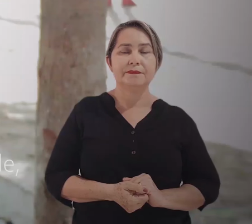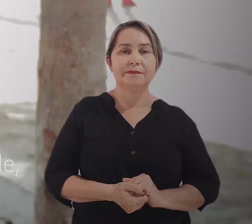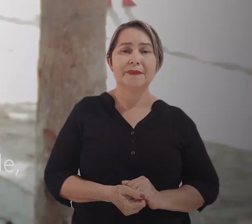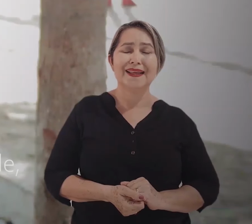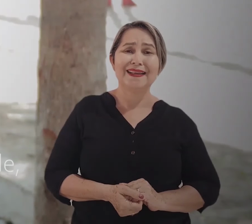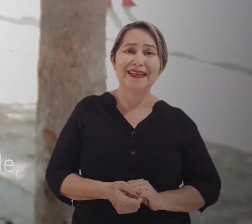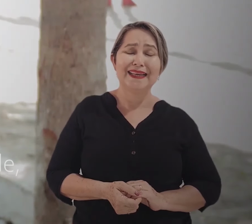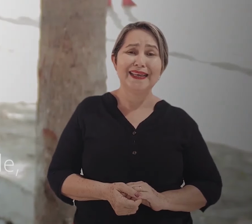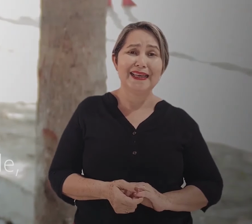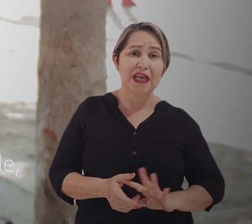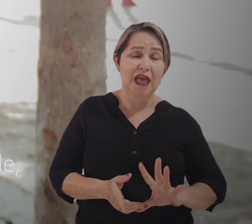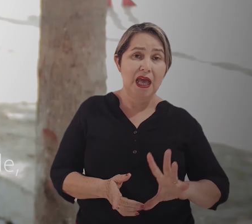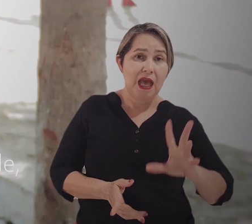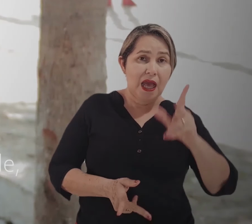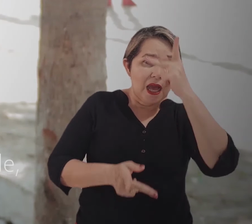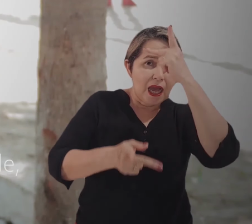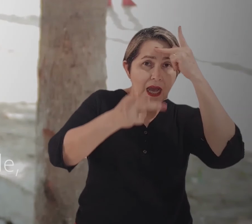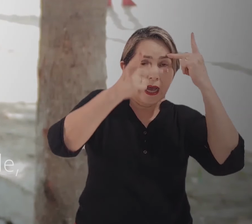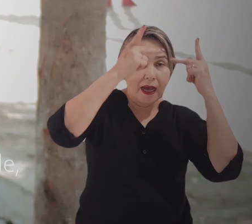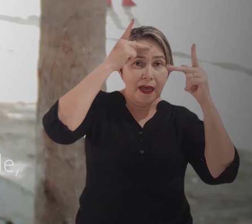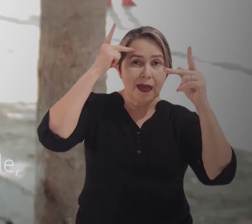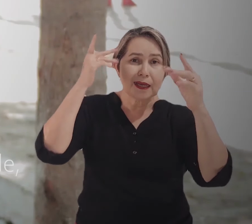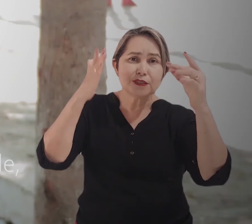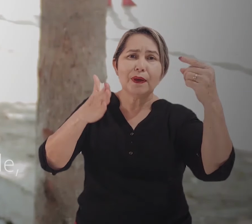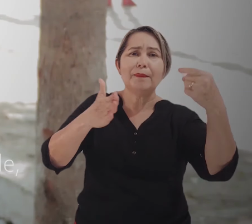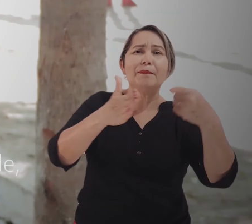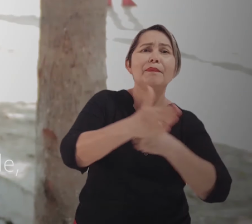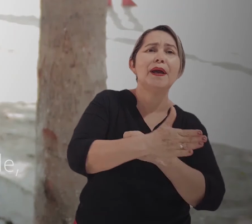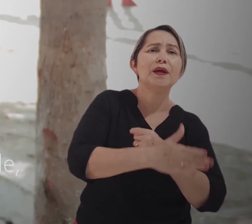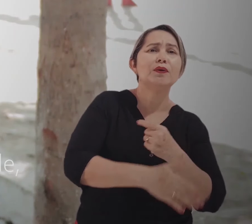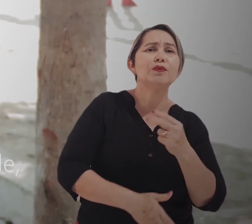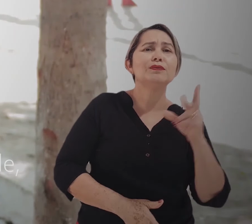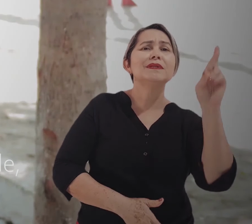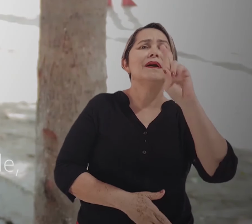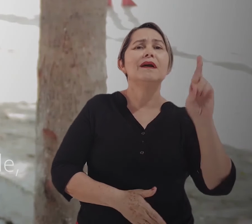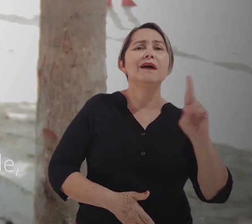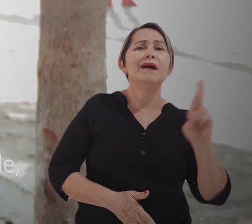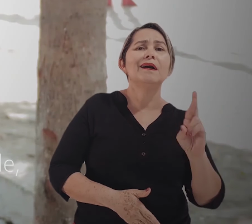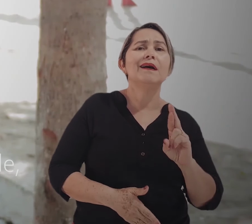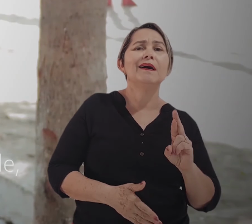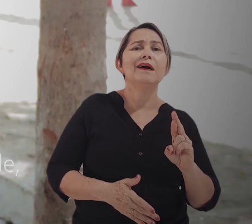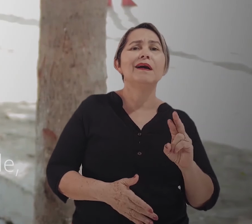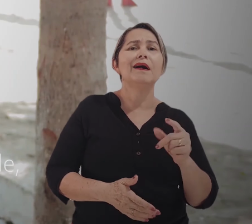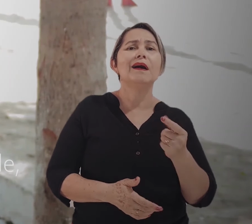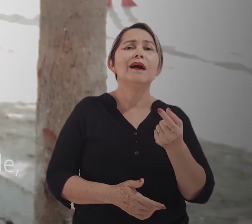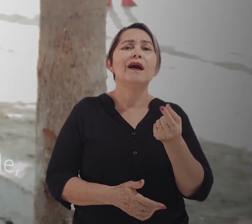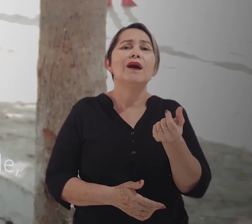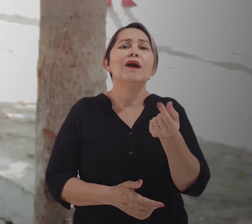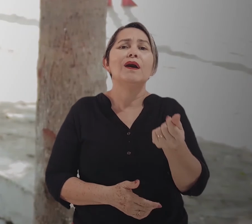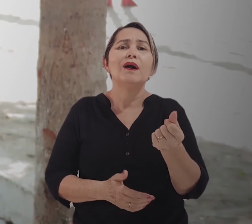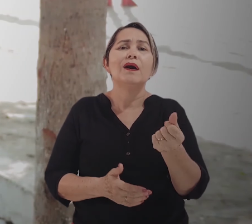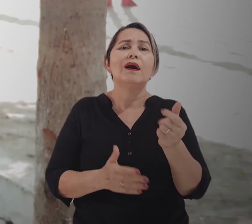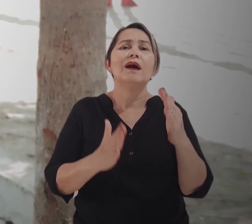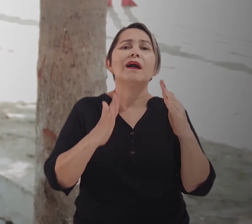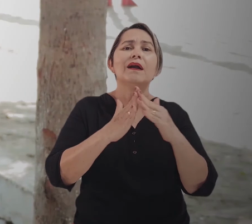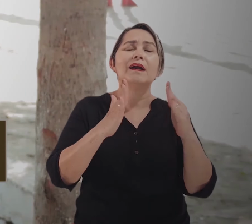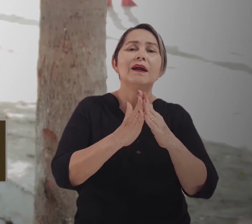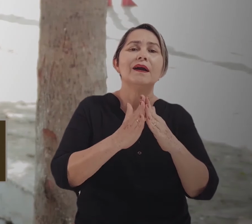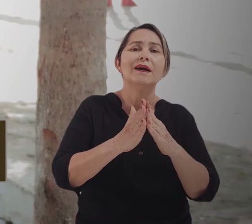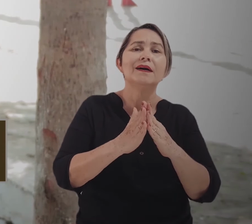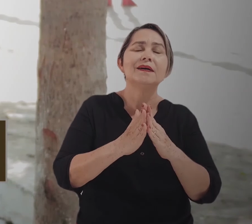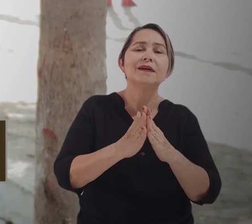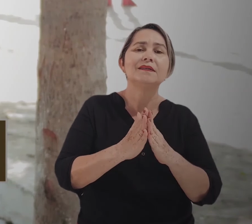Pessoas vêm para perguntar qual o valor da casa. Mas, na realidade, o nosso povo, eles têm